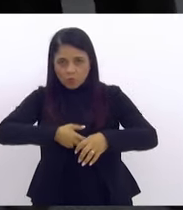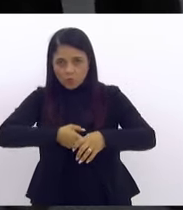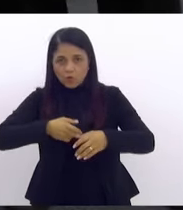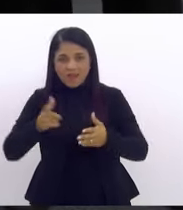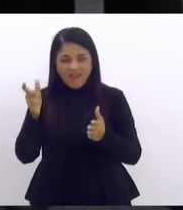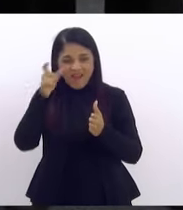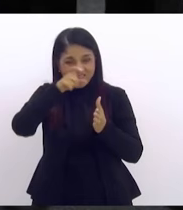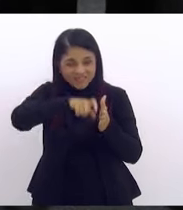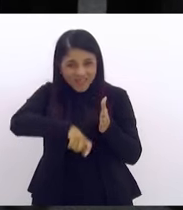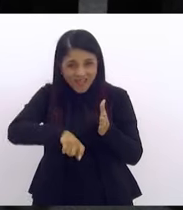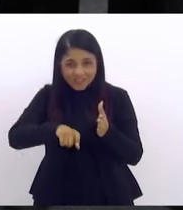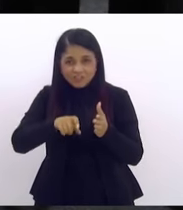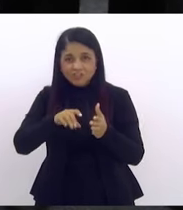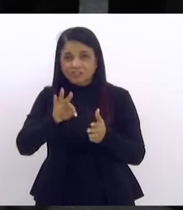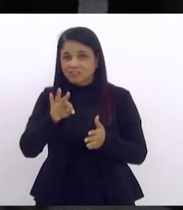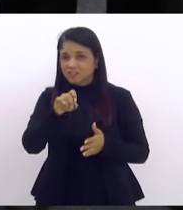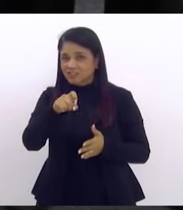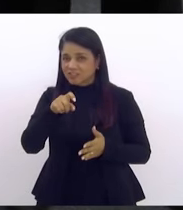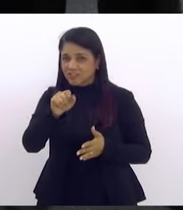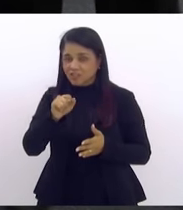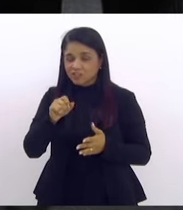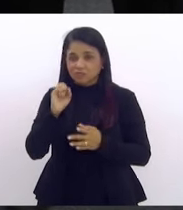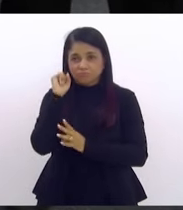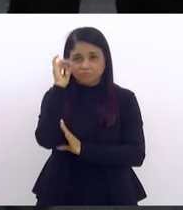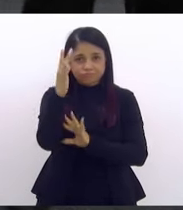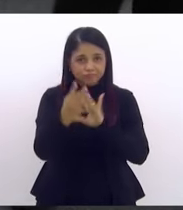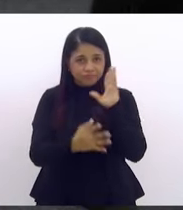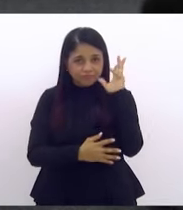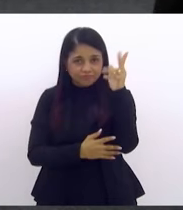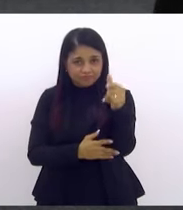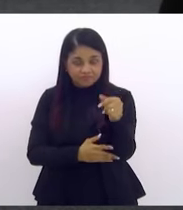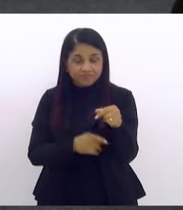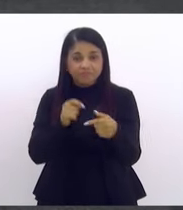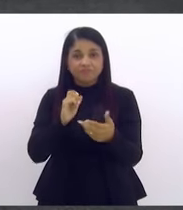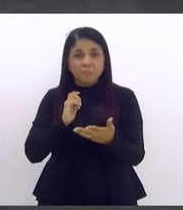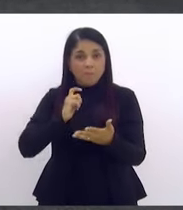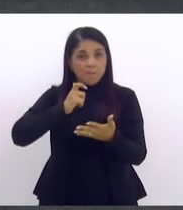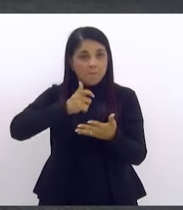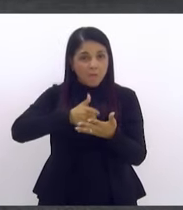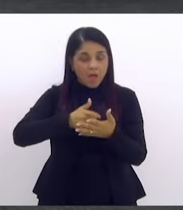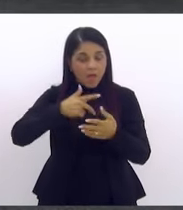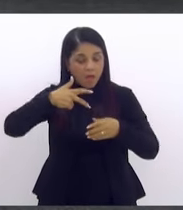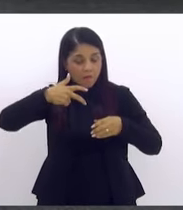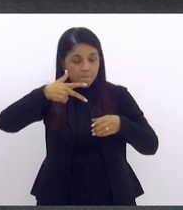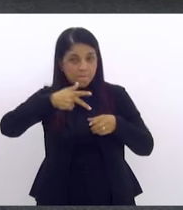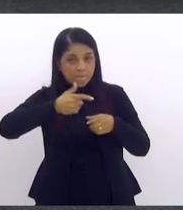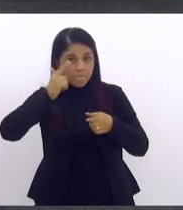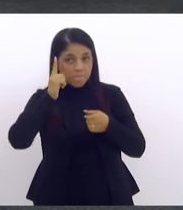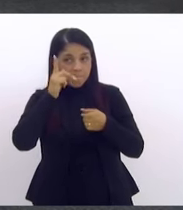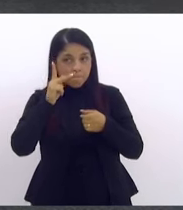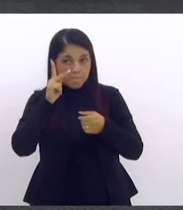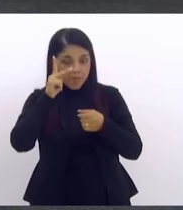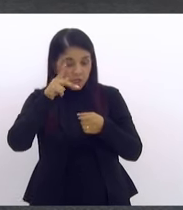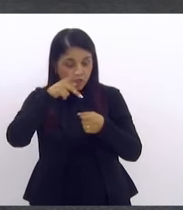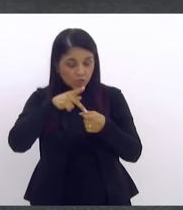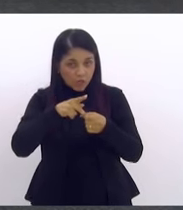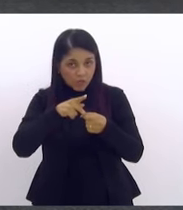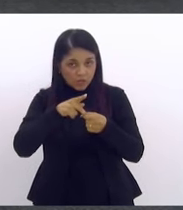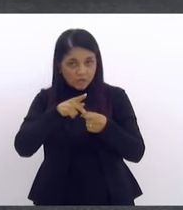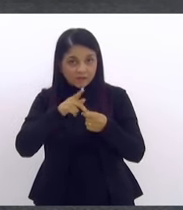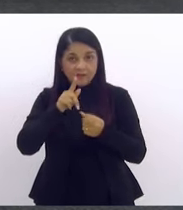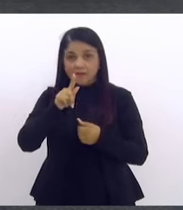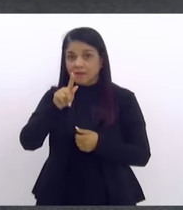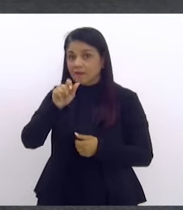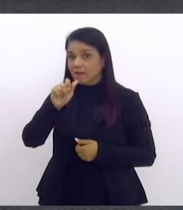de fiscalização ambiental é taxa de fiscalização ambiental sobre petróleo e gás. Não